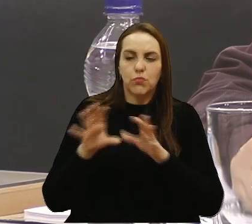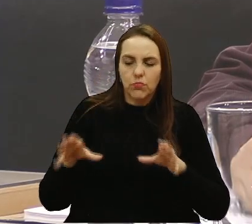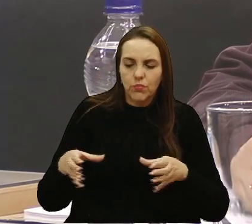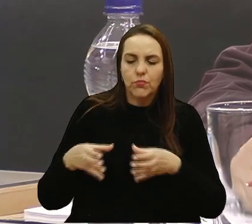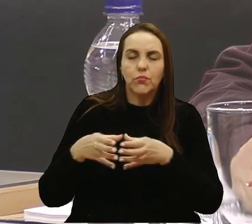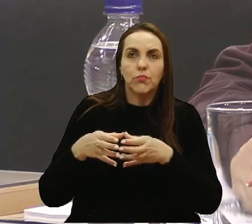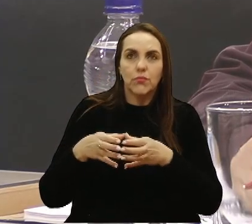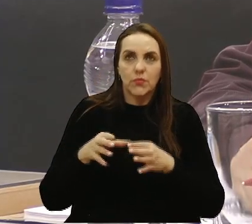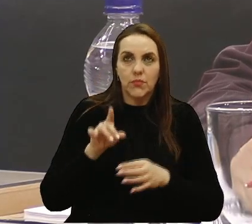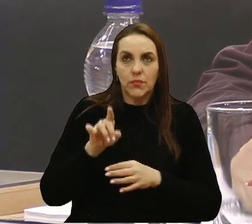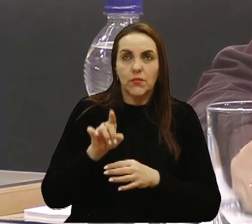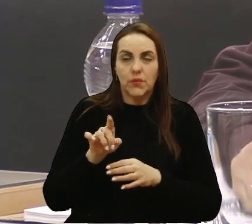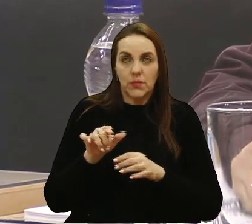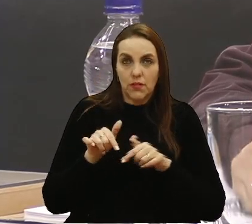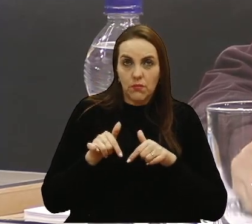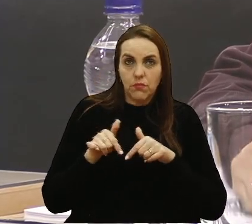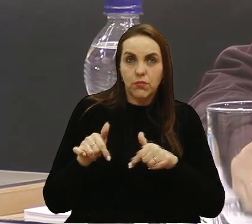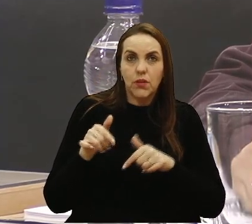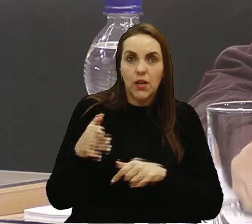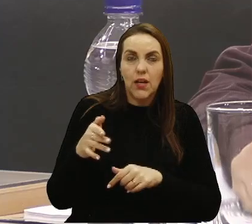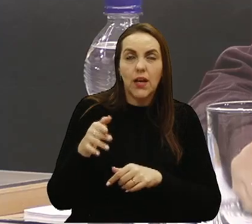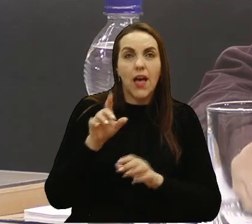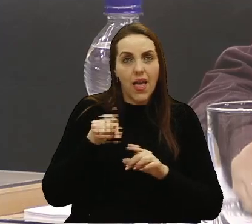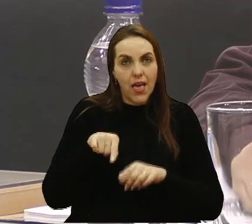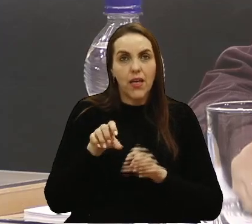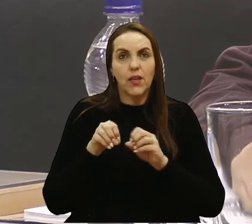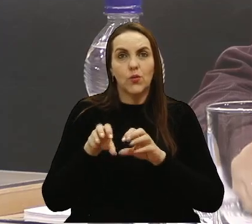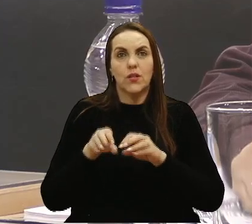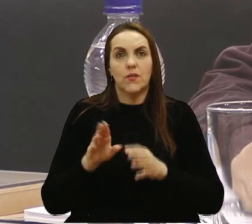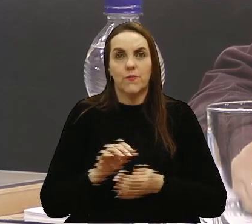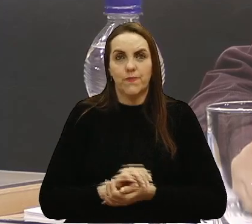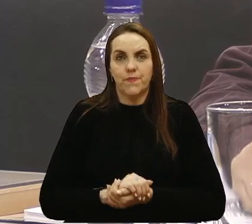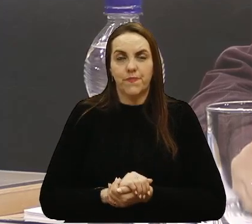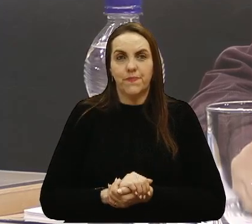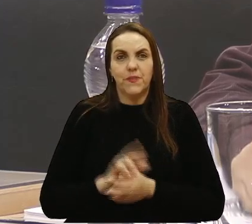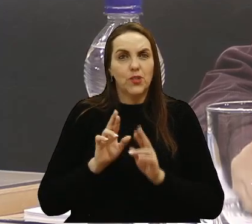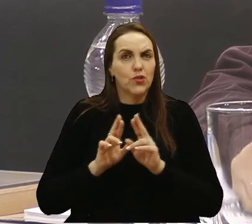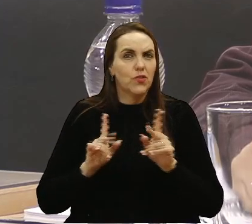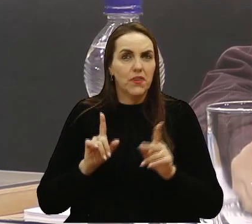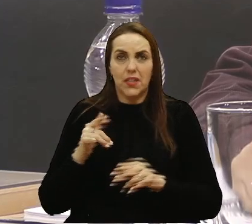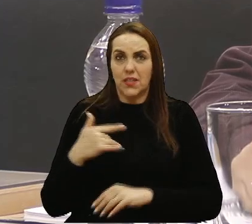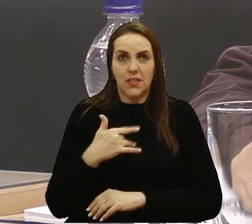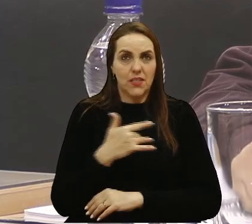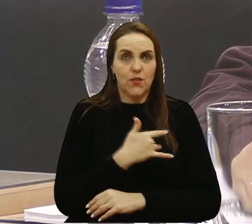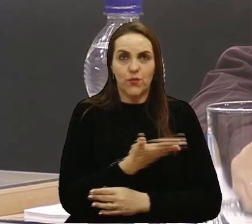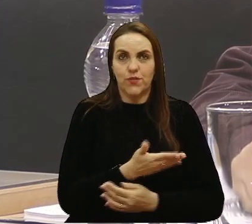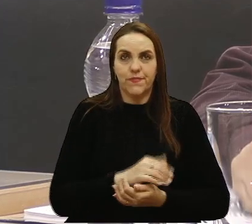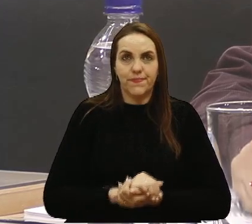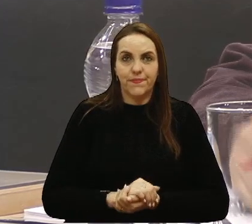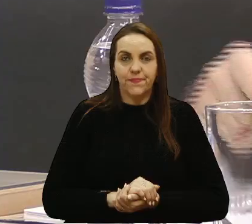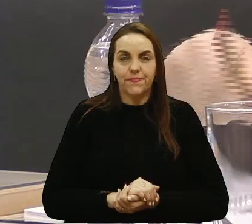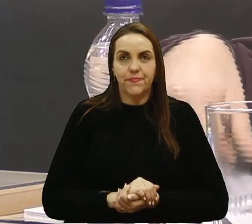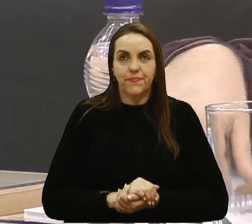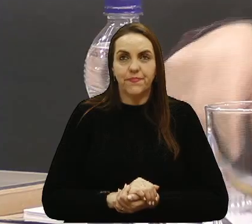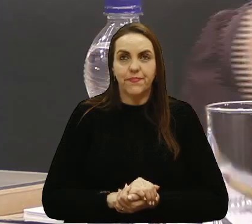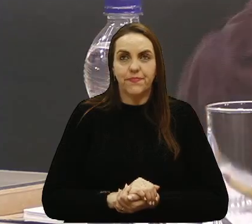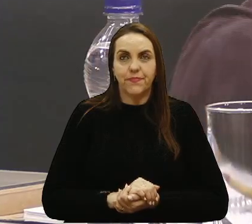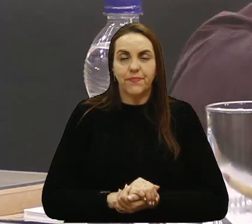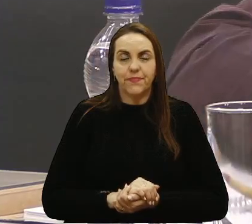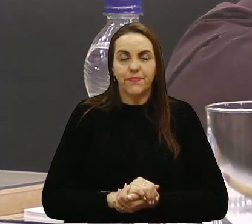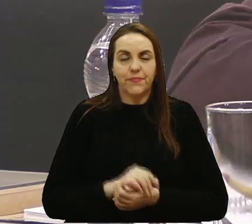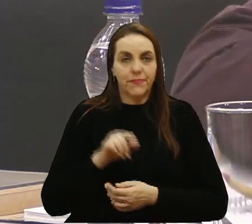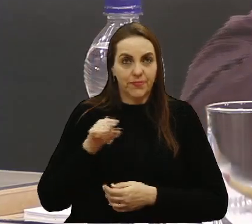em prol de um horizonte que é a educação. Diferente da saúde, né? A